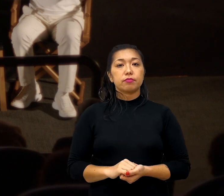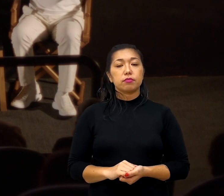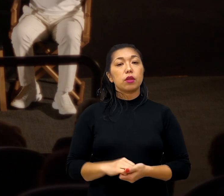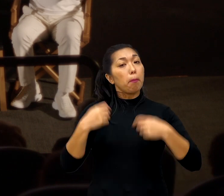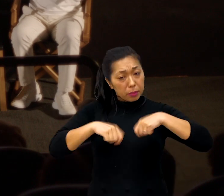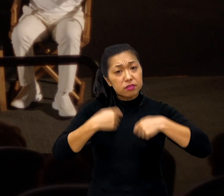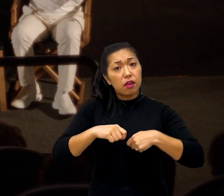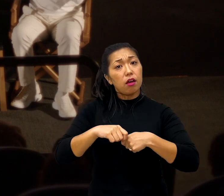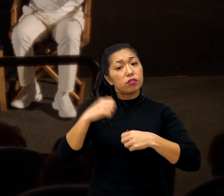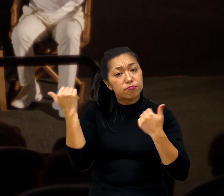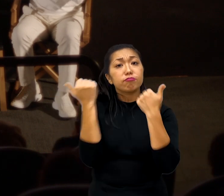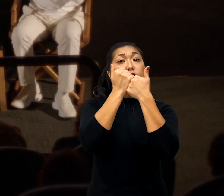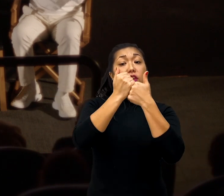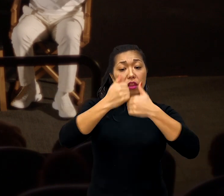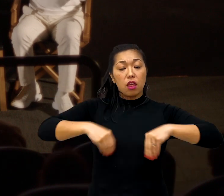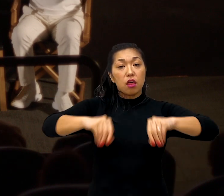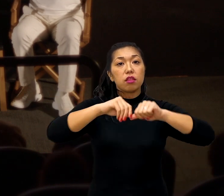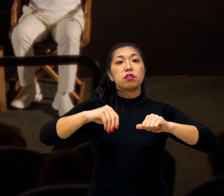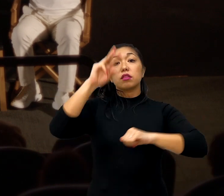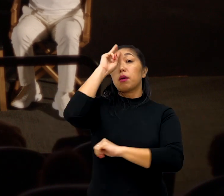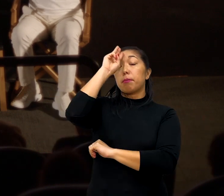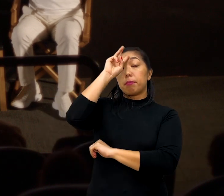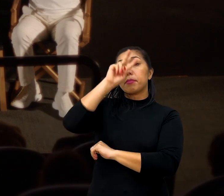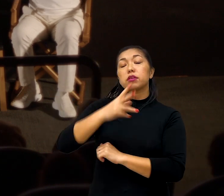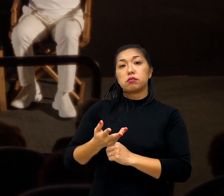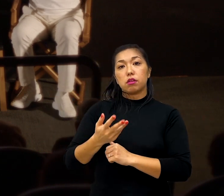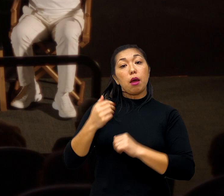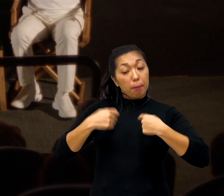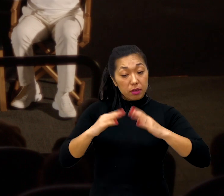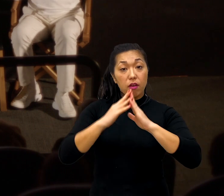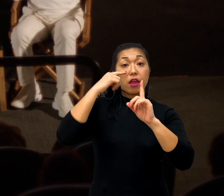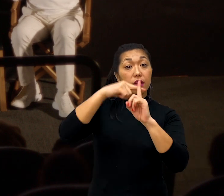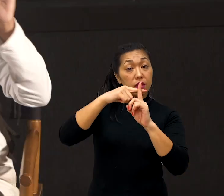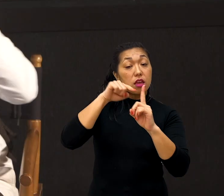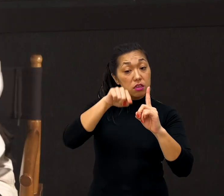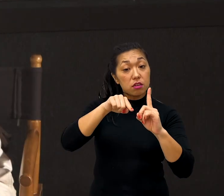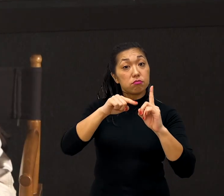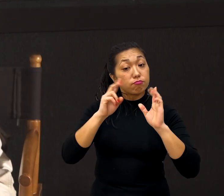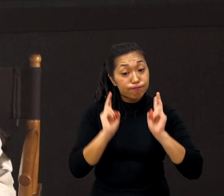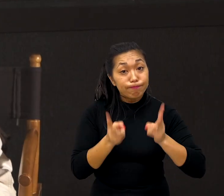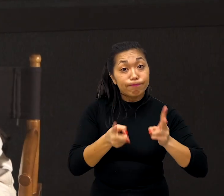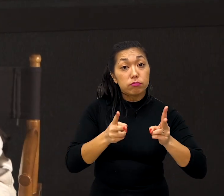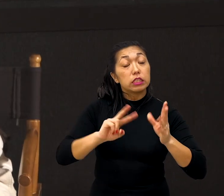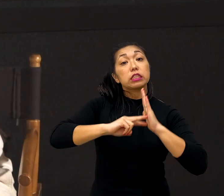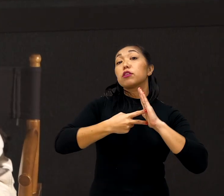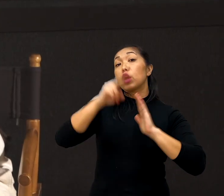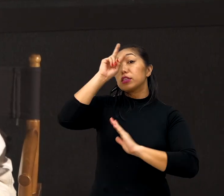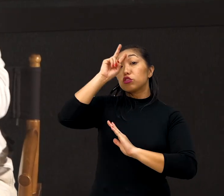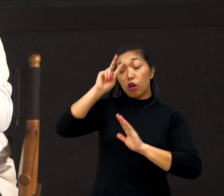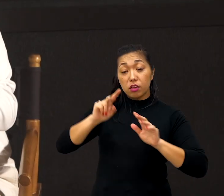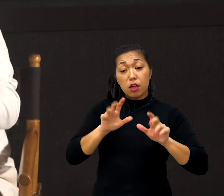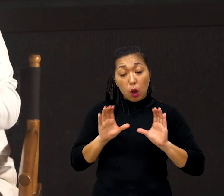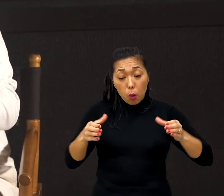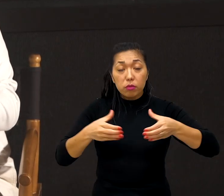Eu precisava defender aquela memória territorial dele. Ter aquela capela erguida significava a história de várias pessoas daquela comunidade.